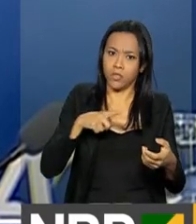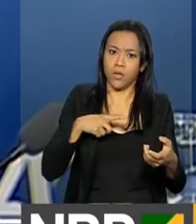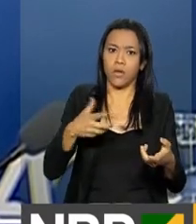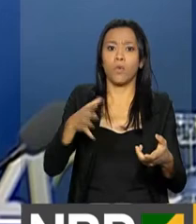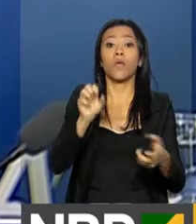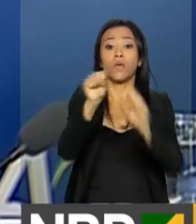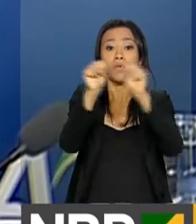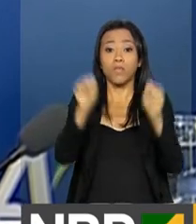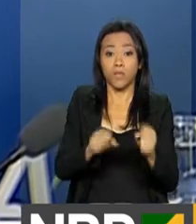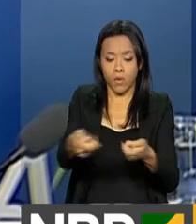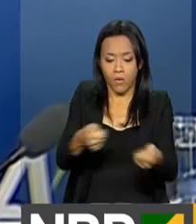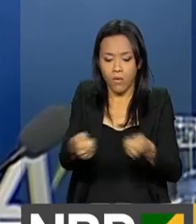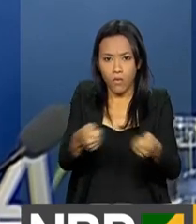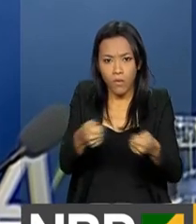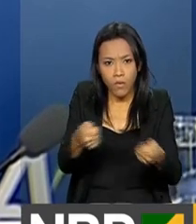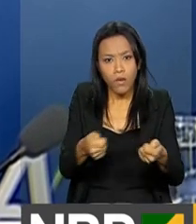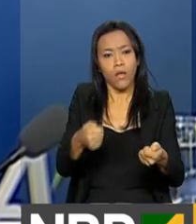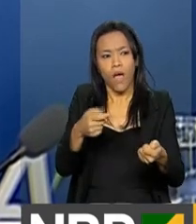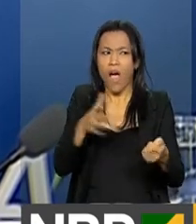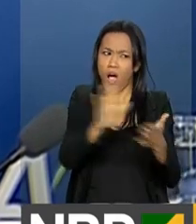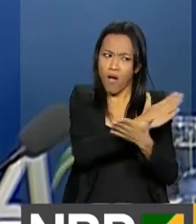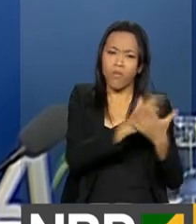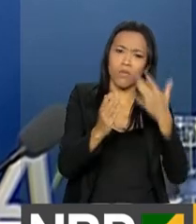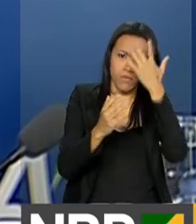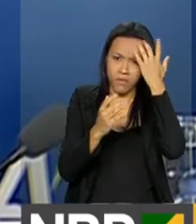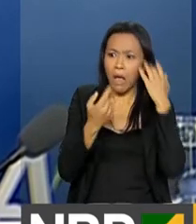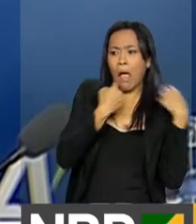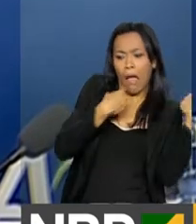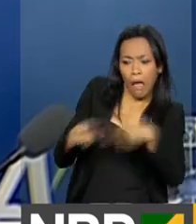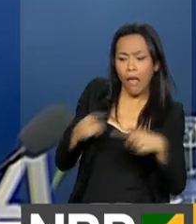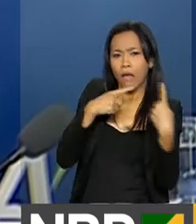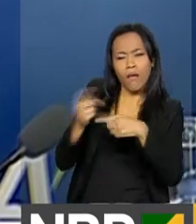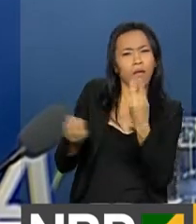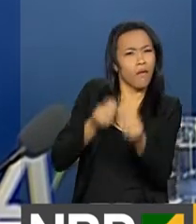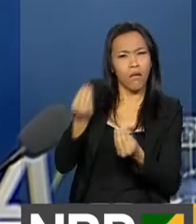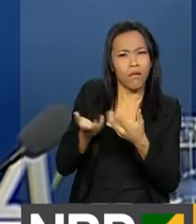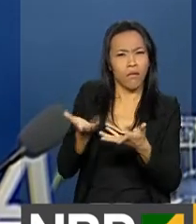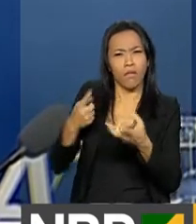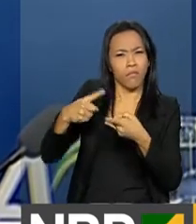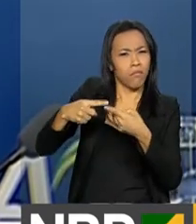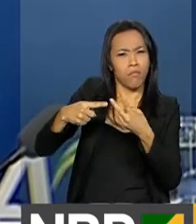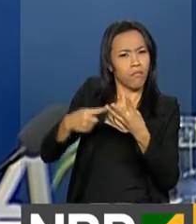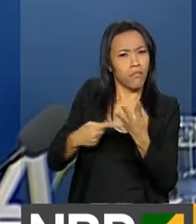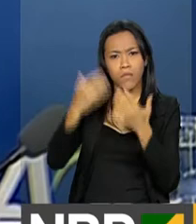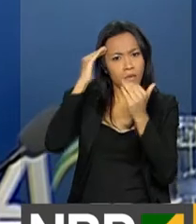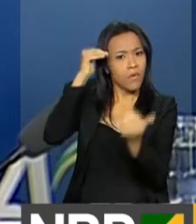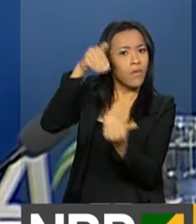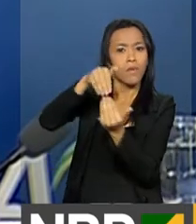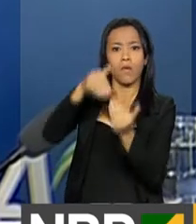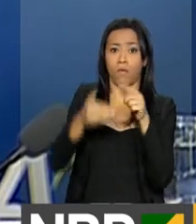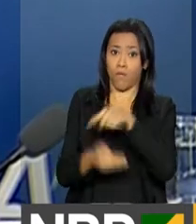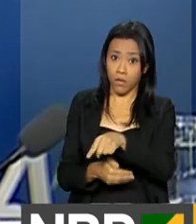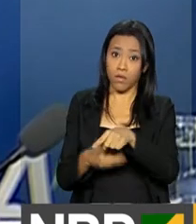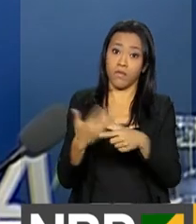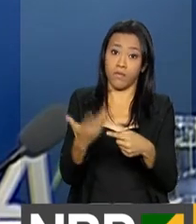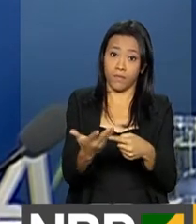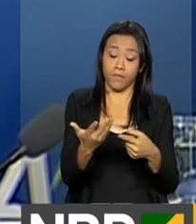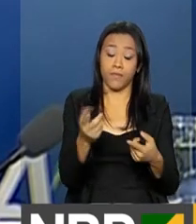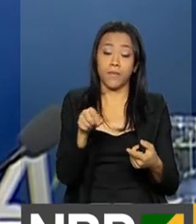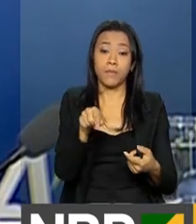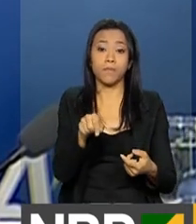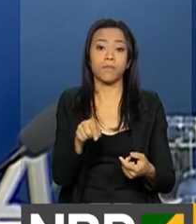contestado. Também contestado, embora muitas vezes, tanto a Constituição de 34 como 37 tivesse um ou outro laivo de